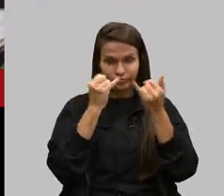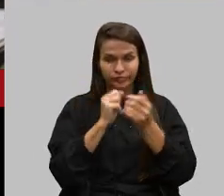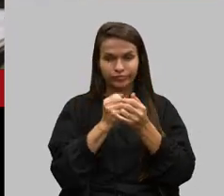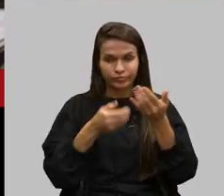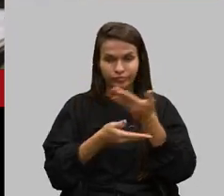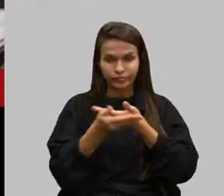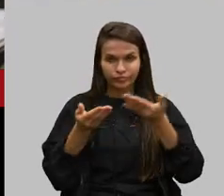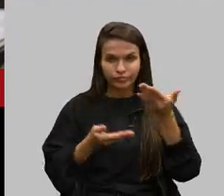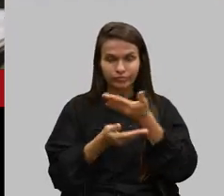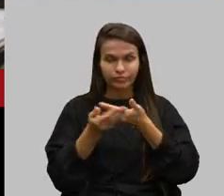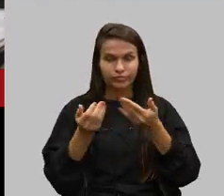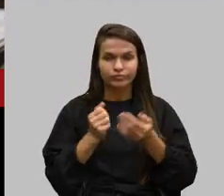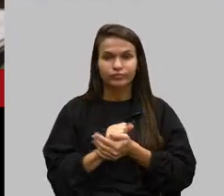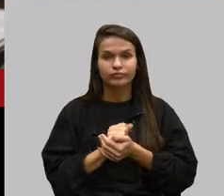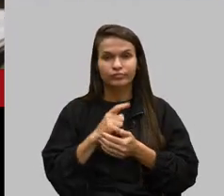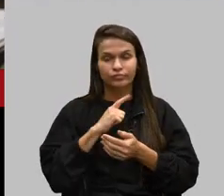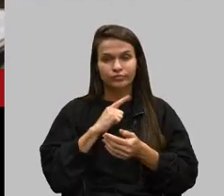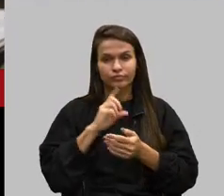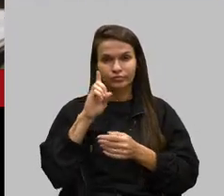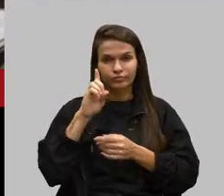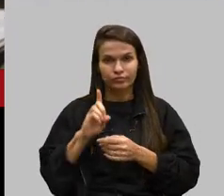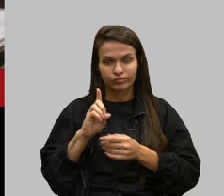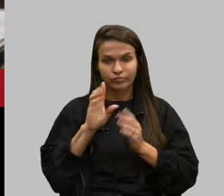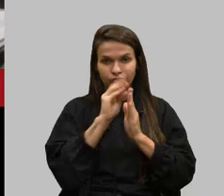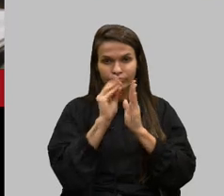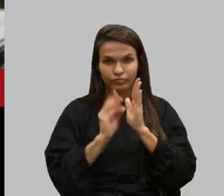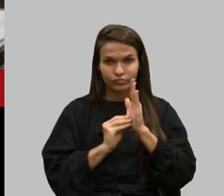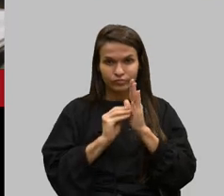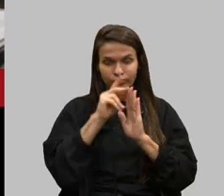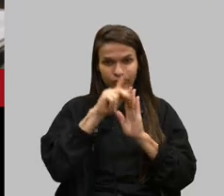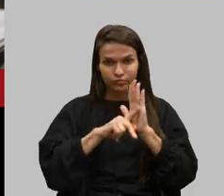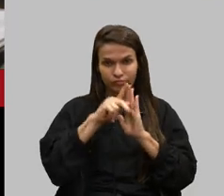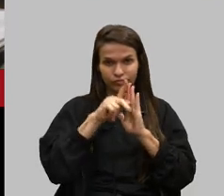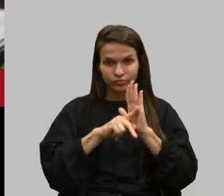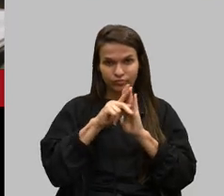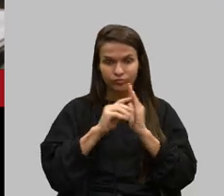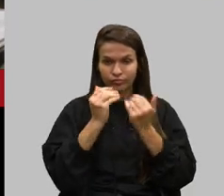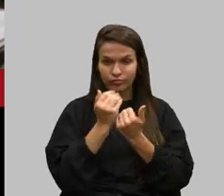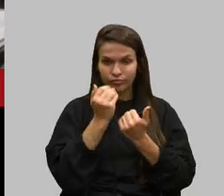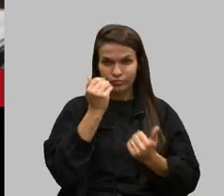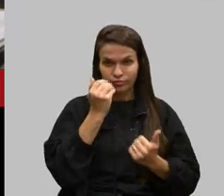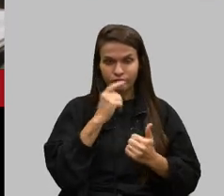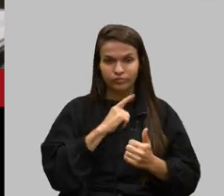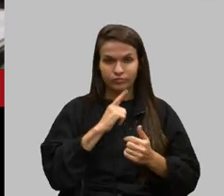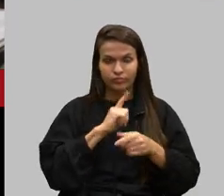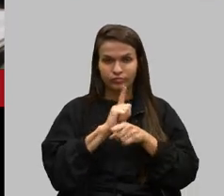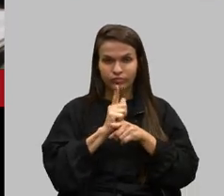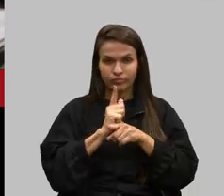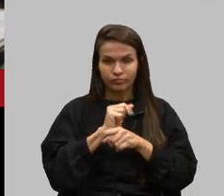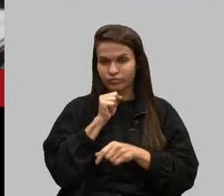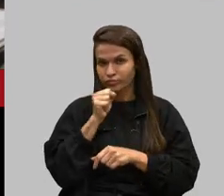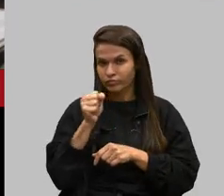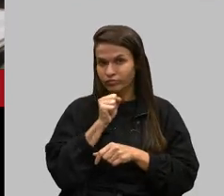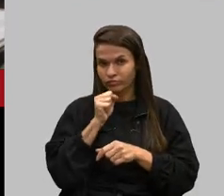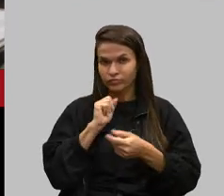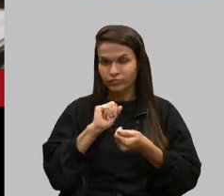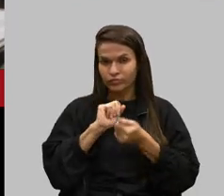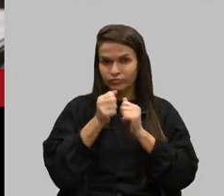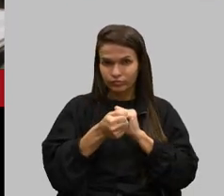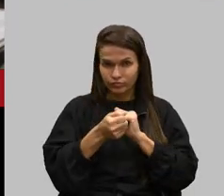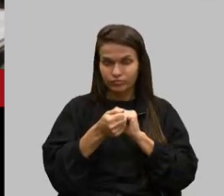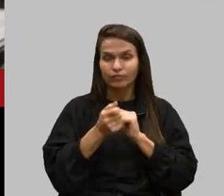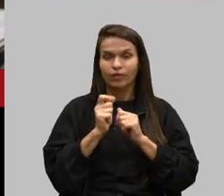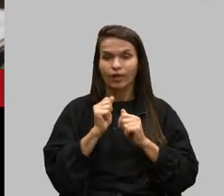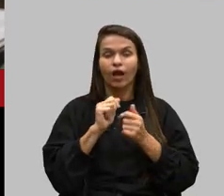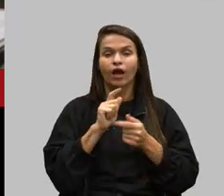temos uma nós temos uma Diretoria de conteúdo e programação abaixo dela existe uma gerência de Jornalismo e esportes essa gerência